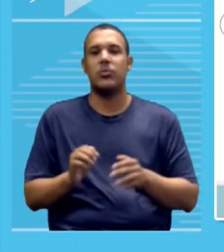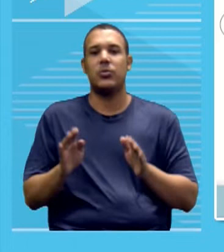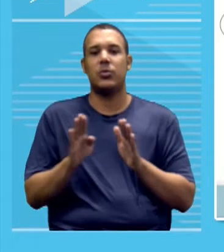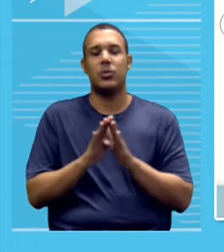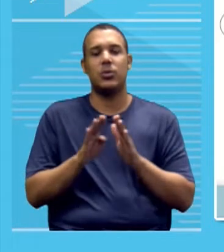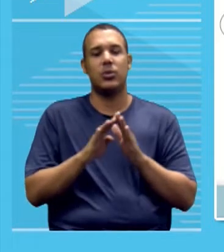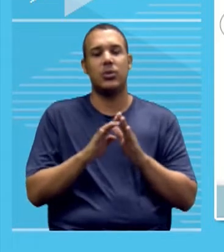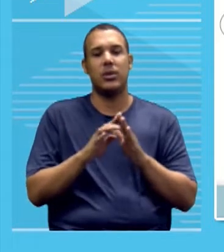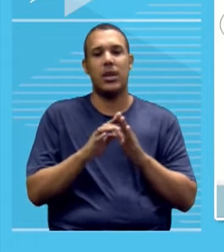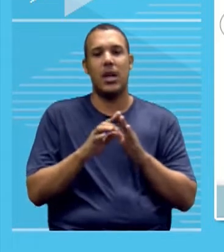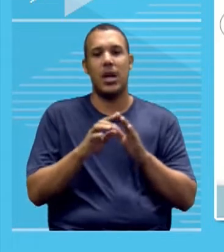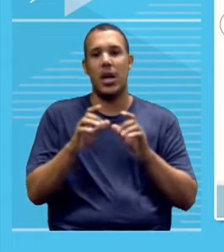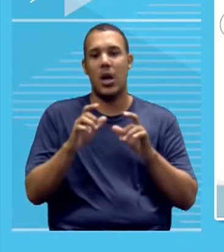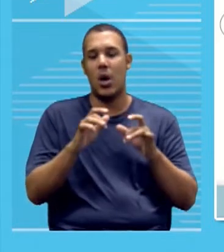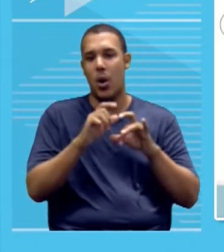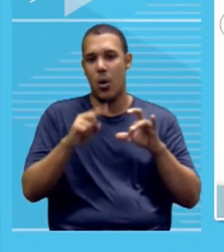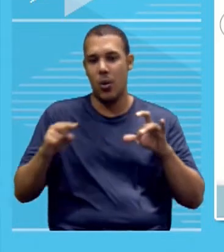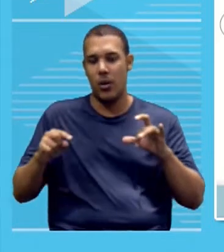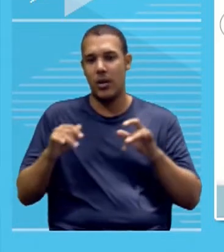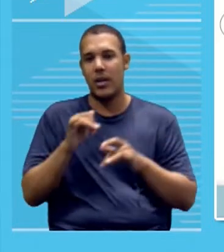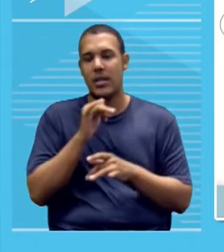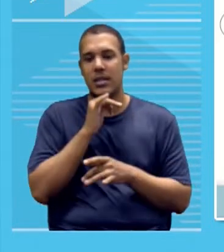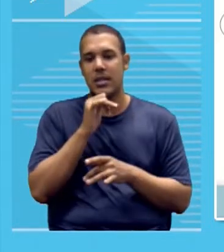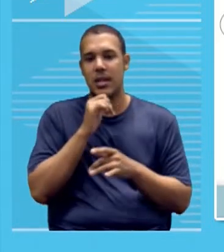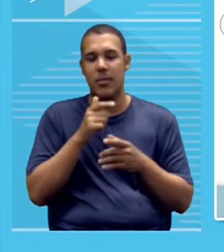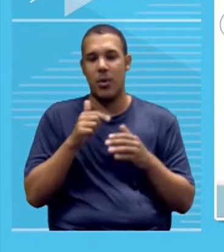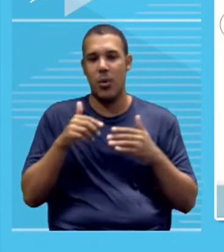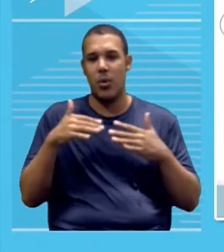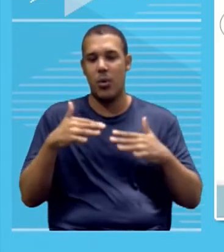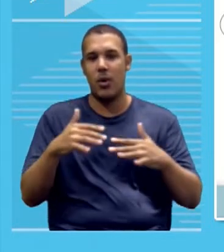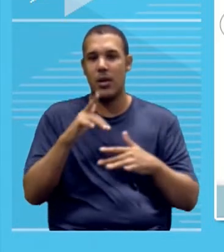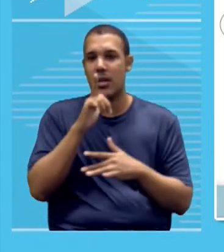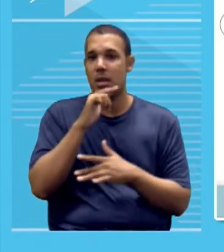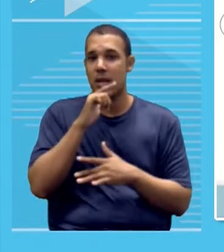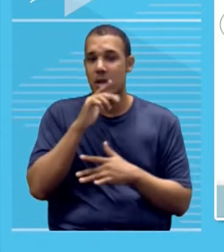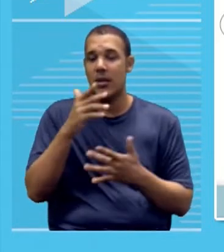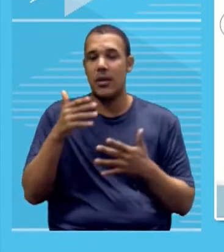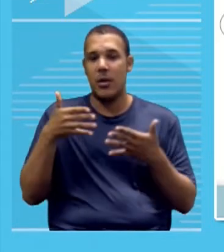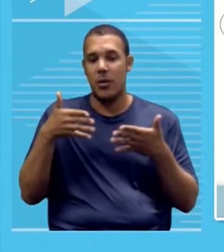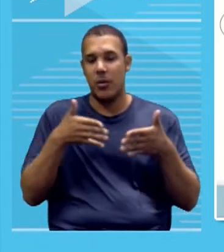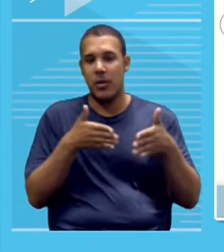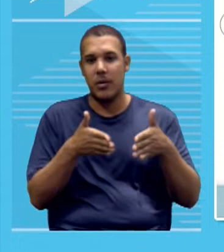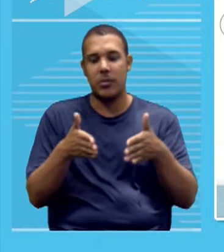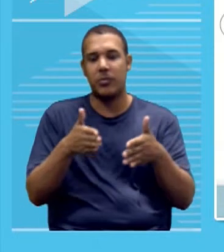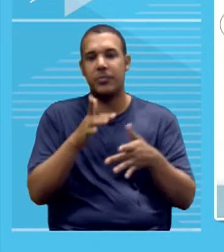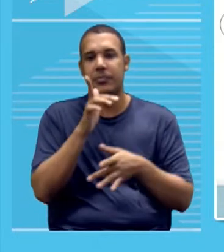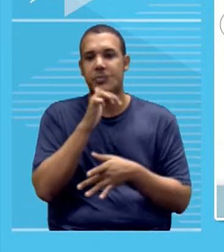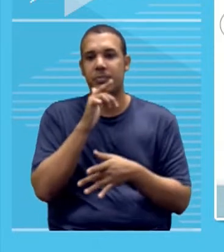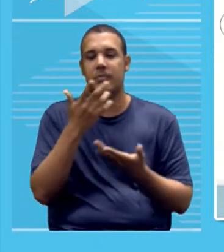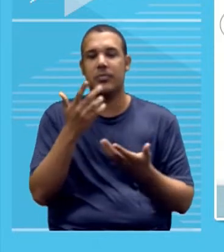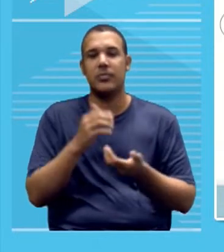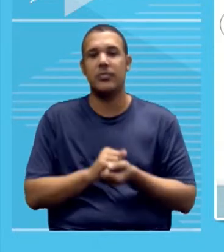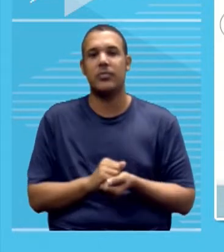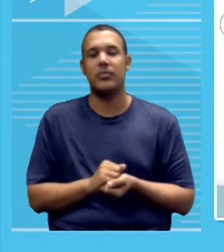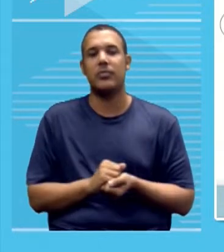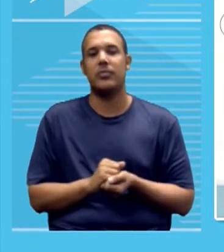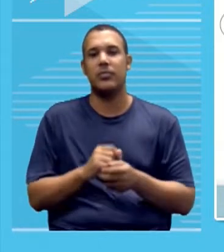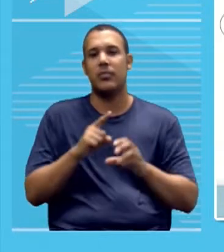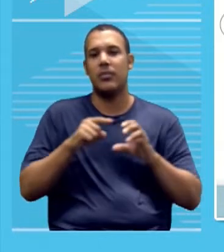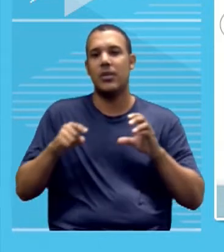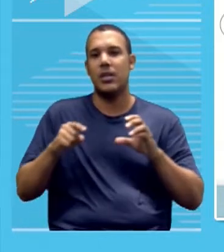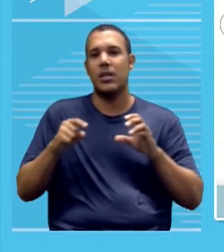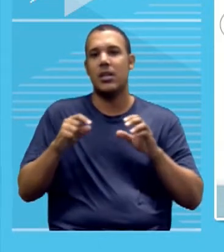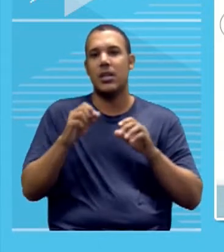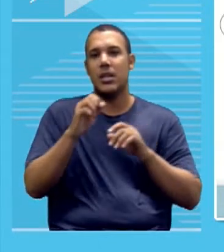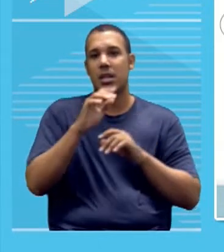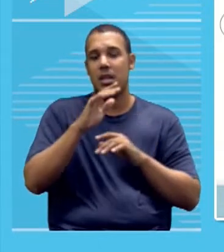fluxo. Por exemplo, uma corrente de água é um fluxo, né? Um caminho de água. Uma corrente de ar é